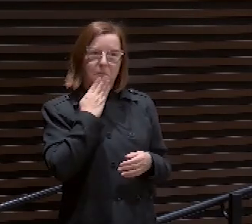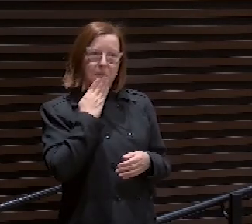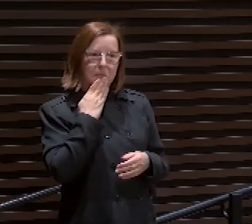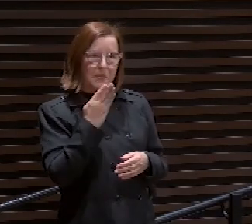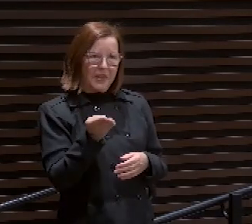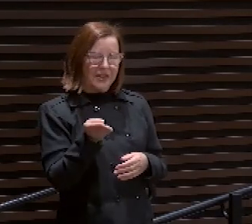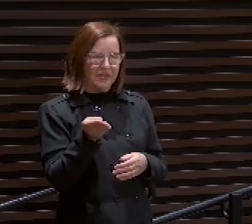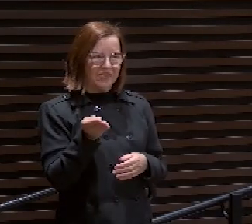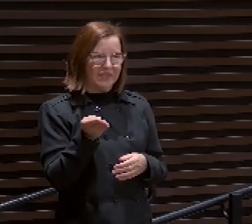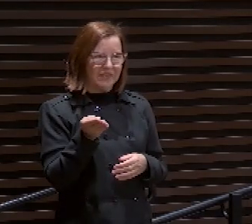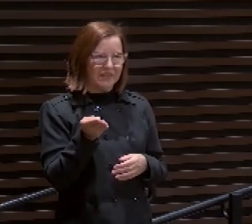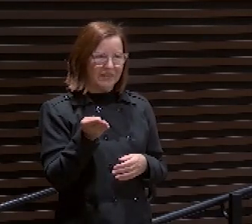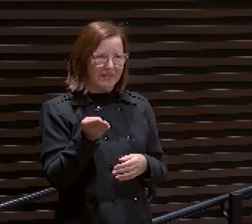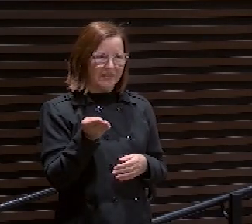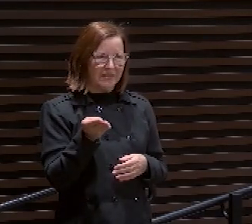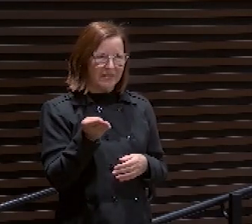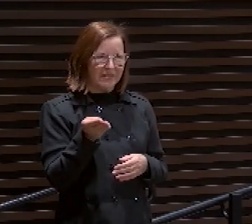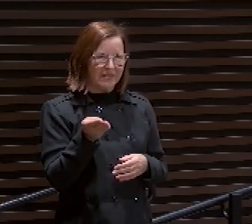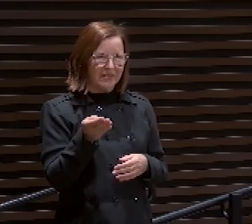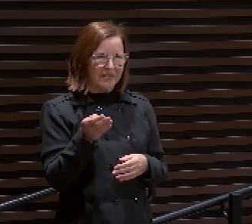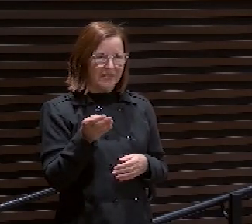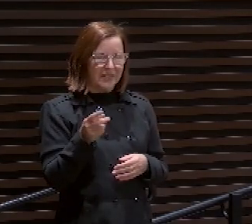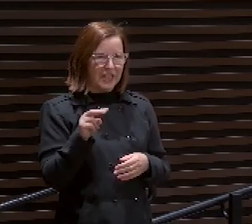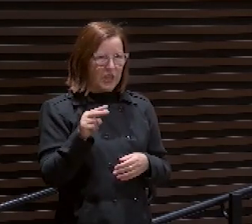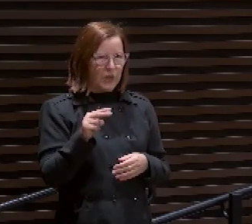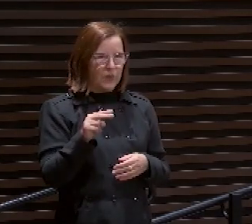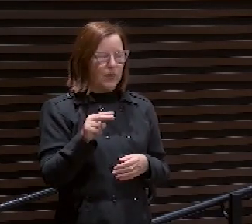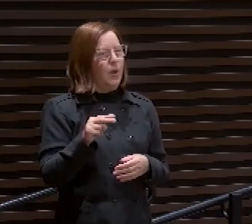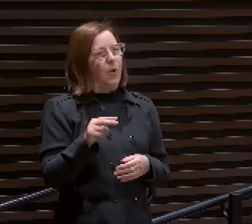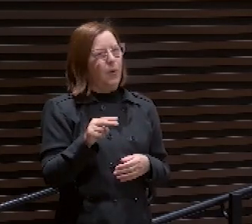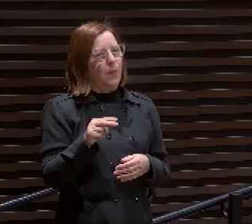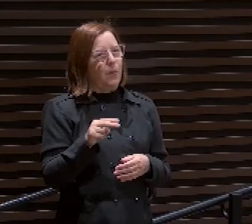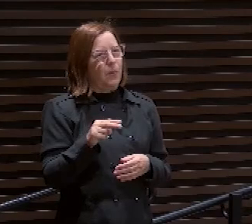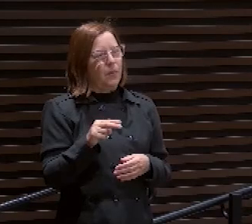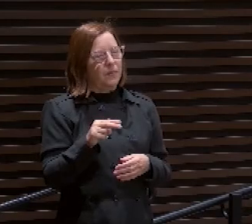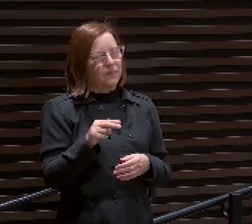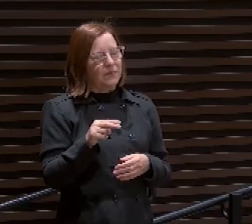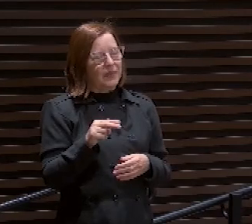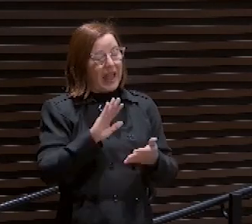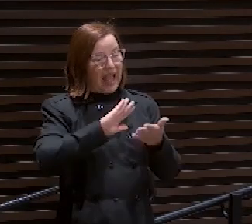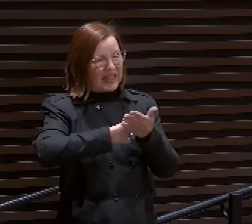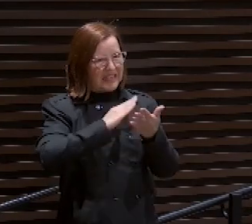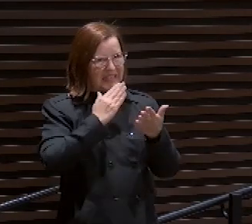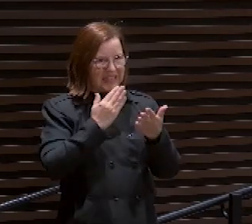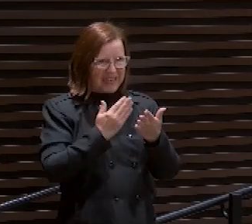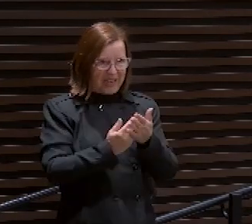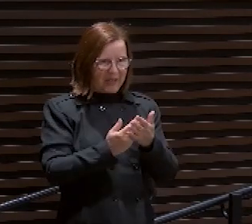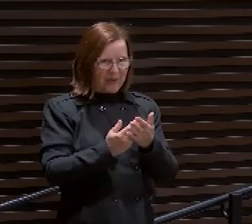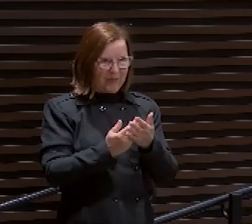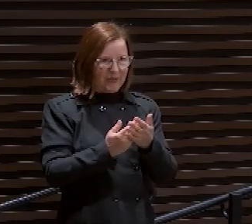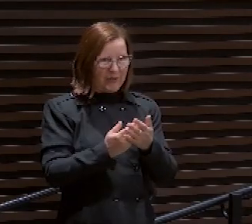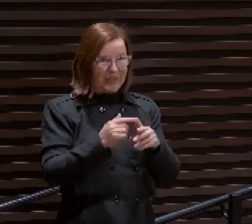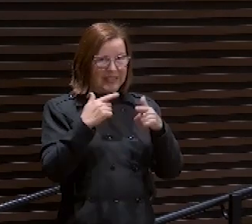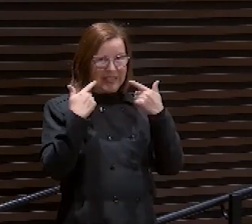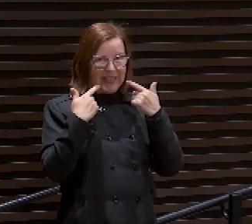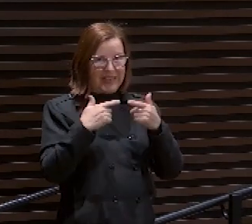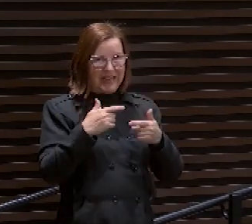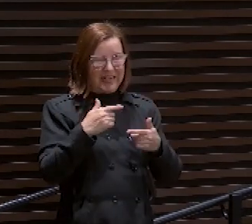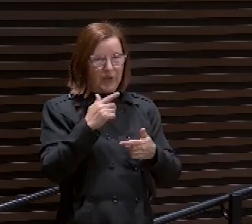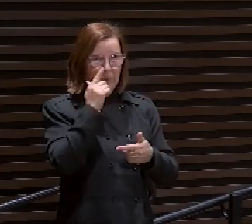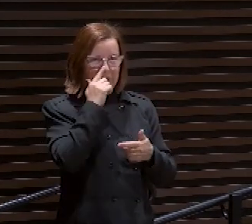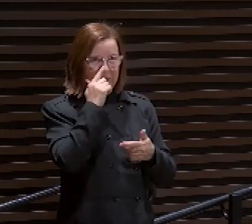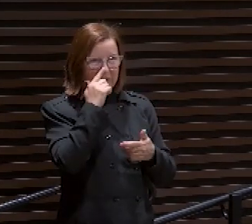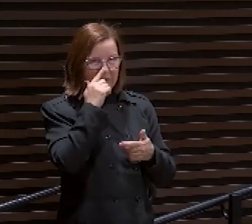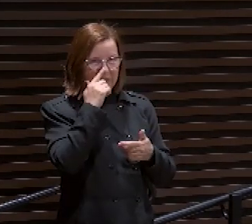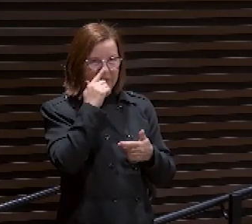vemos aquelas traduções do amor na língua grega, várias traduções do amor, diferentemente da nossa, que só tem uma. O